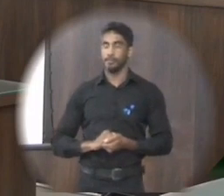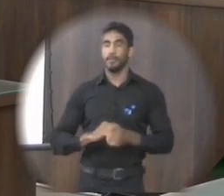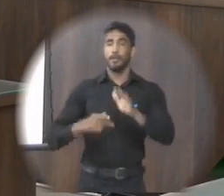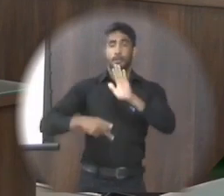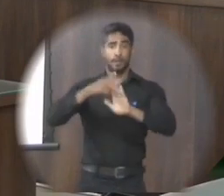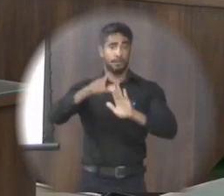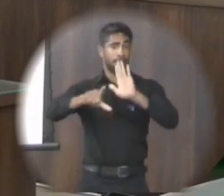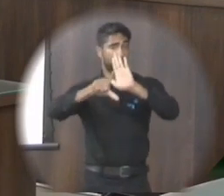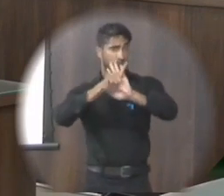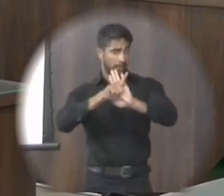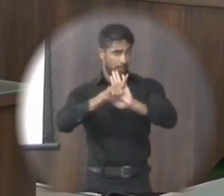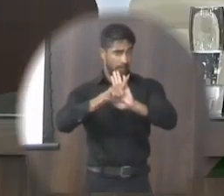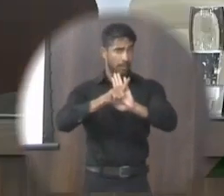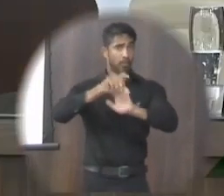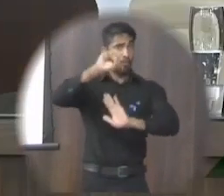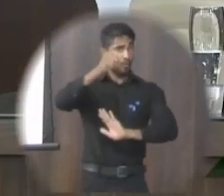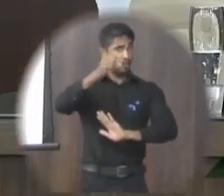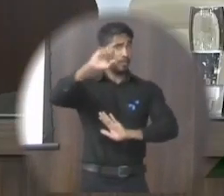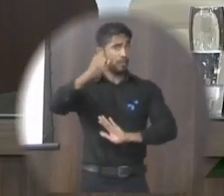Projeto de lei